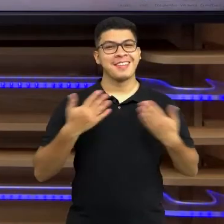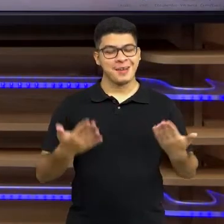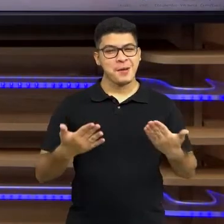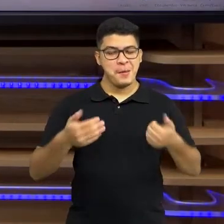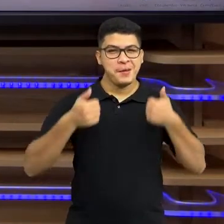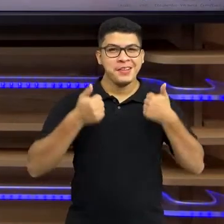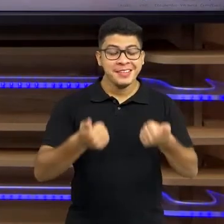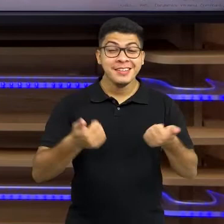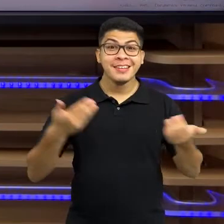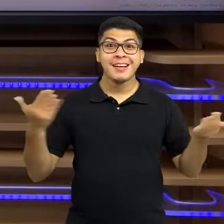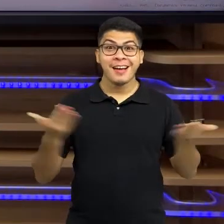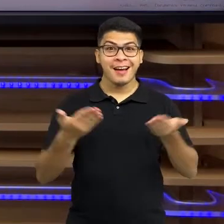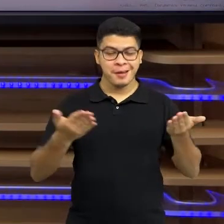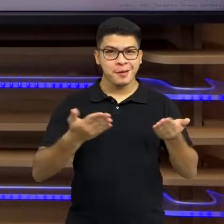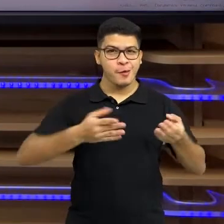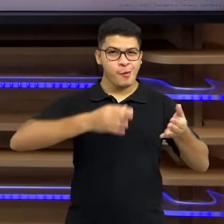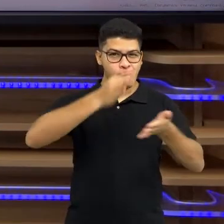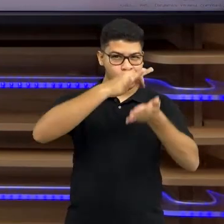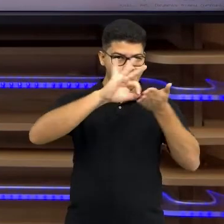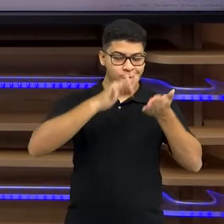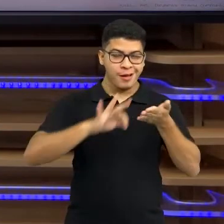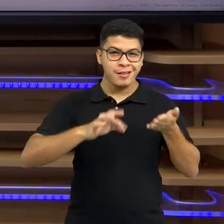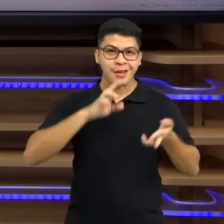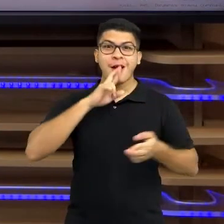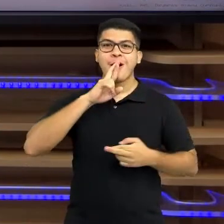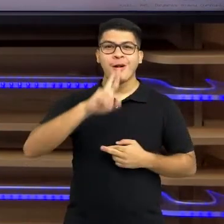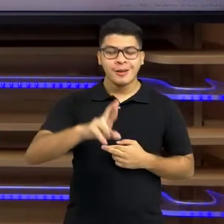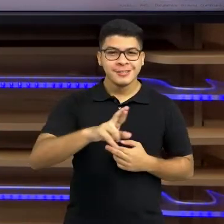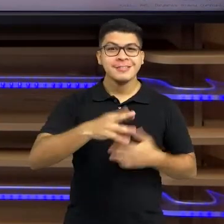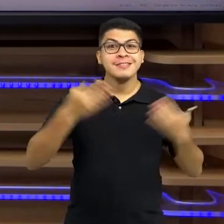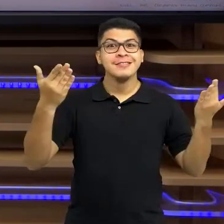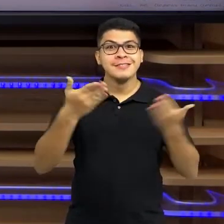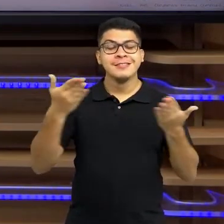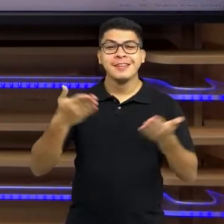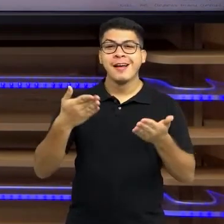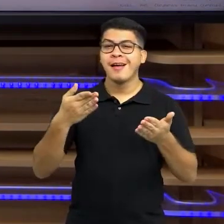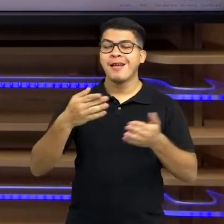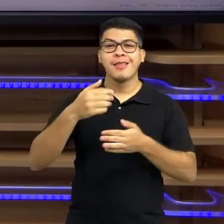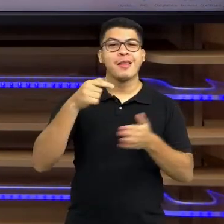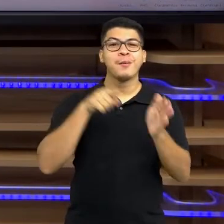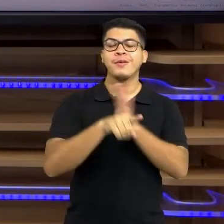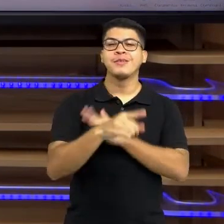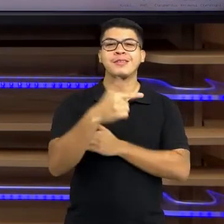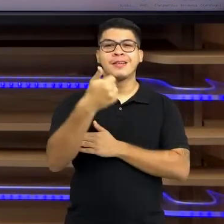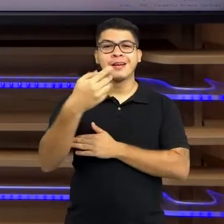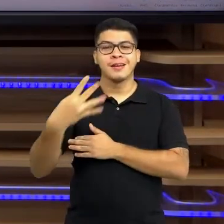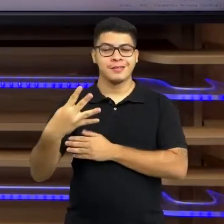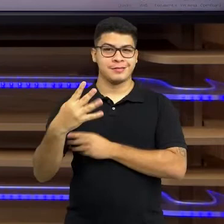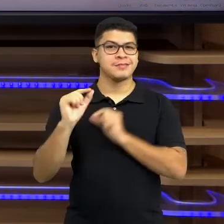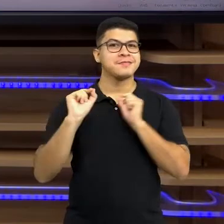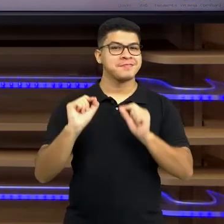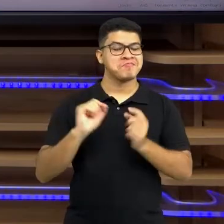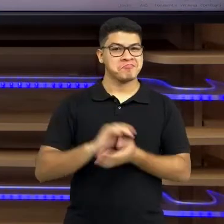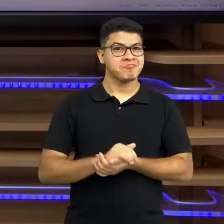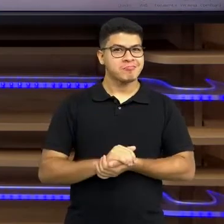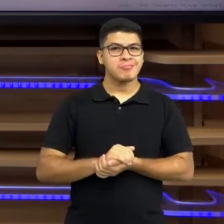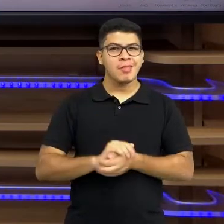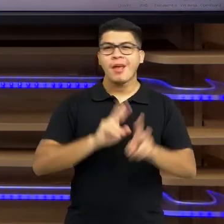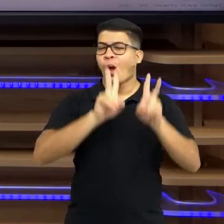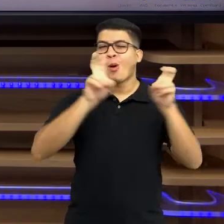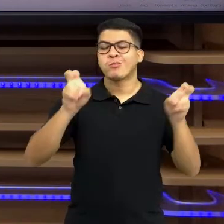Muito bem, pessoal, vamos agora à resposta, ao gabarito dessa questão de número 14. Como a gente falou, é uma questão